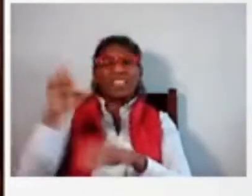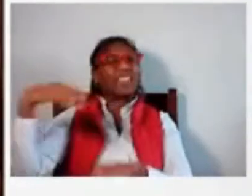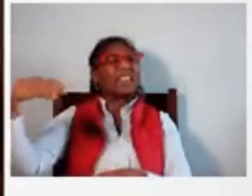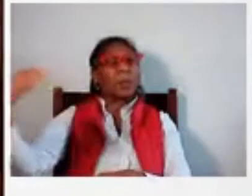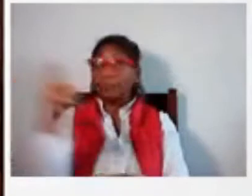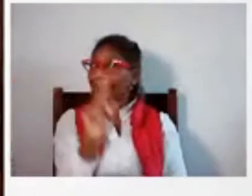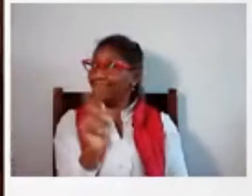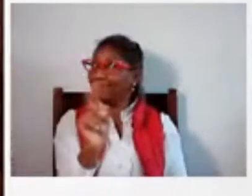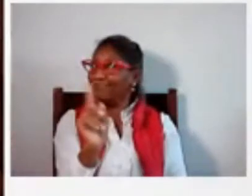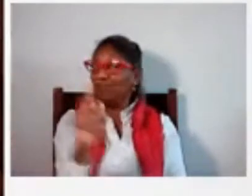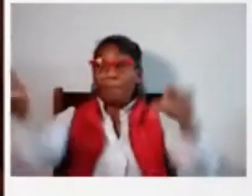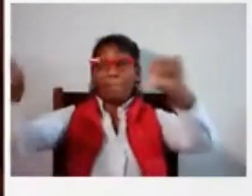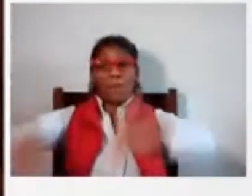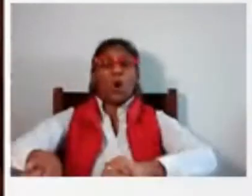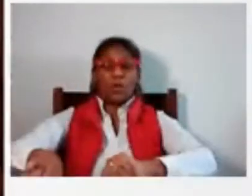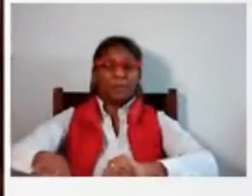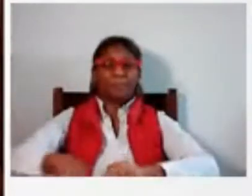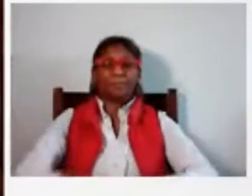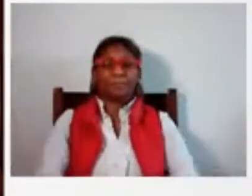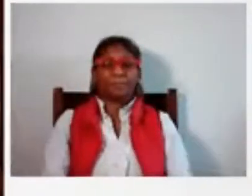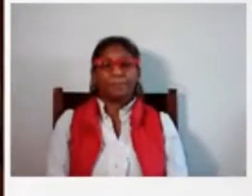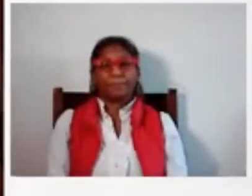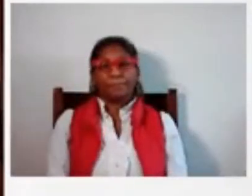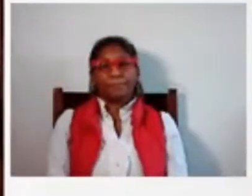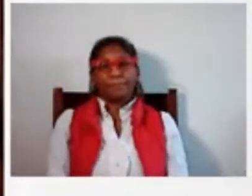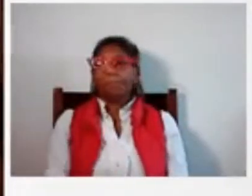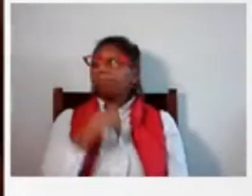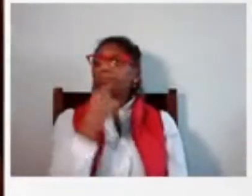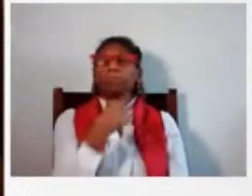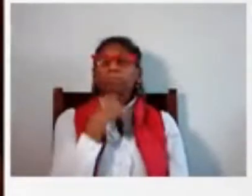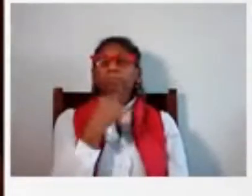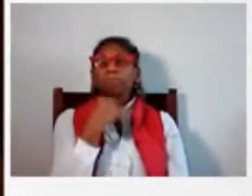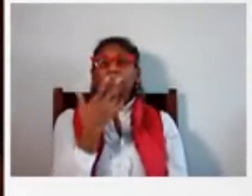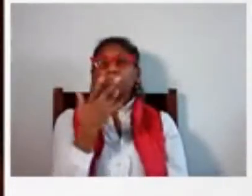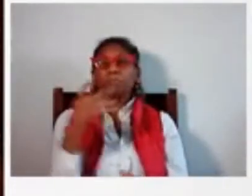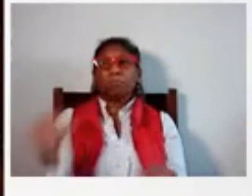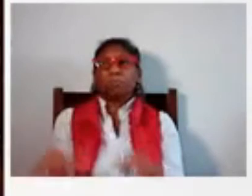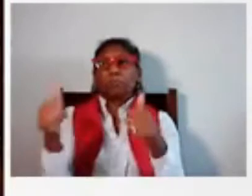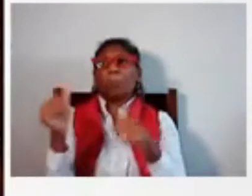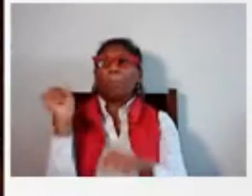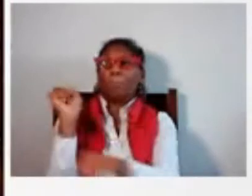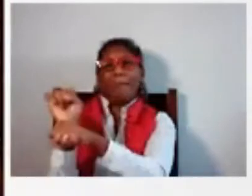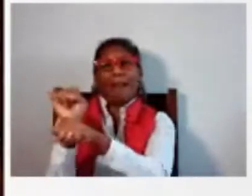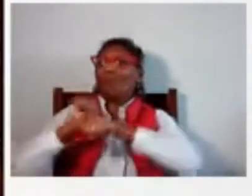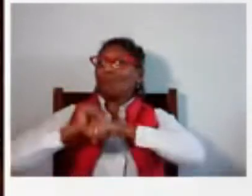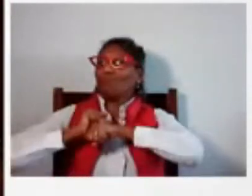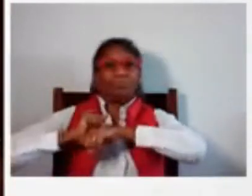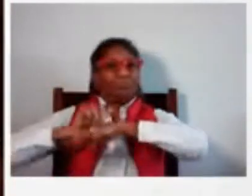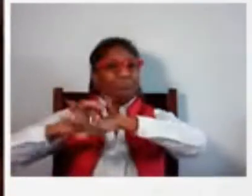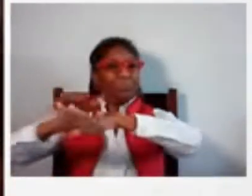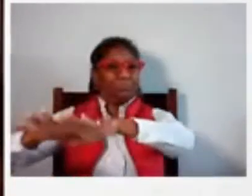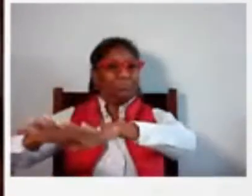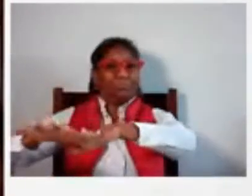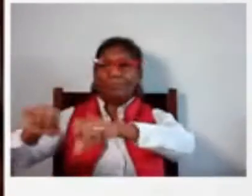demais, poderá ser inviável de se evitar o colapso